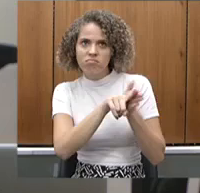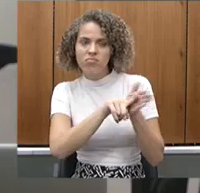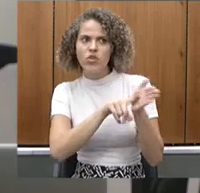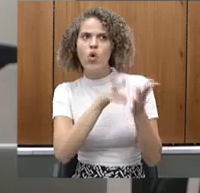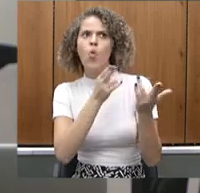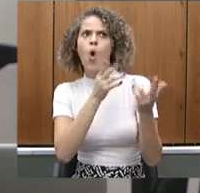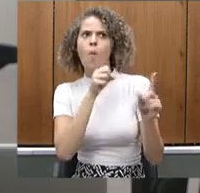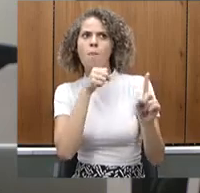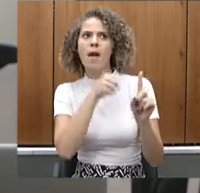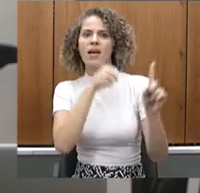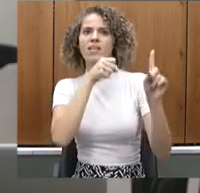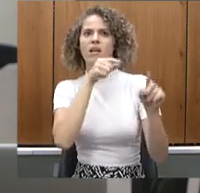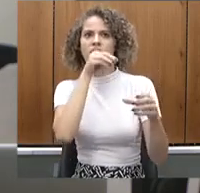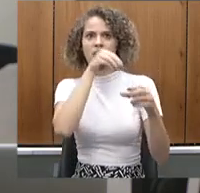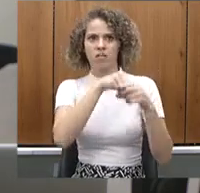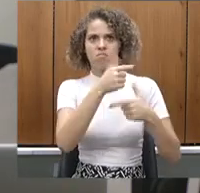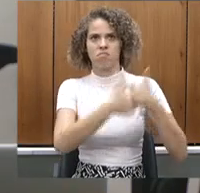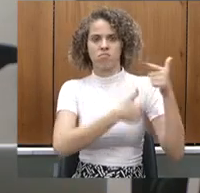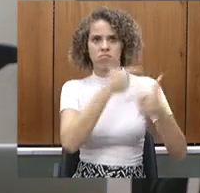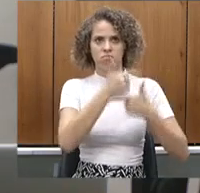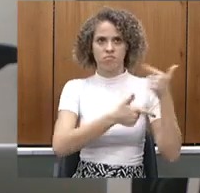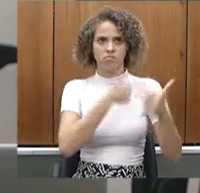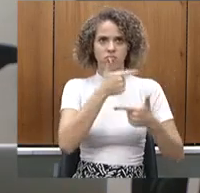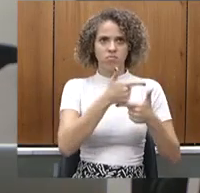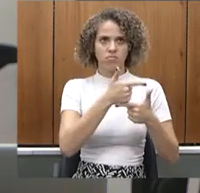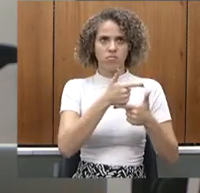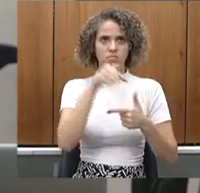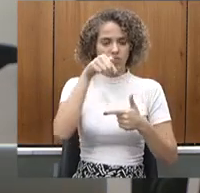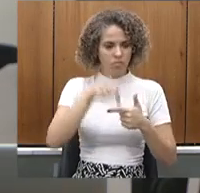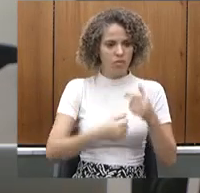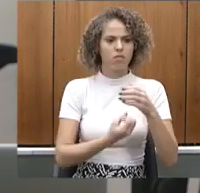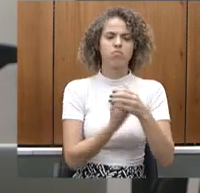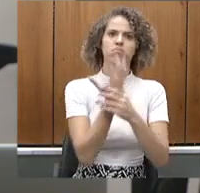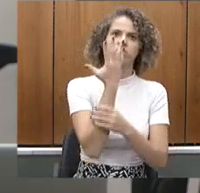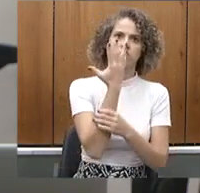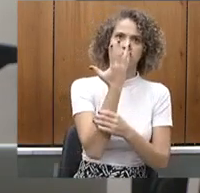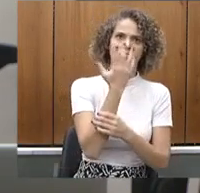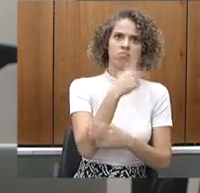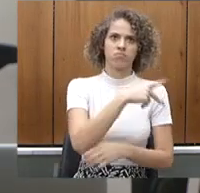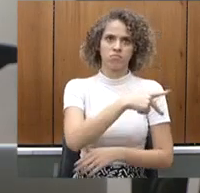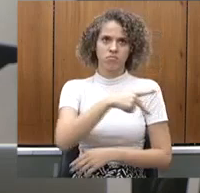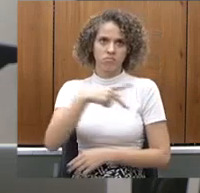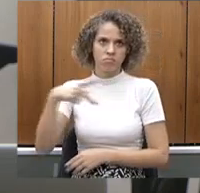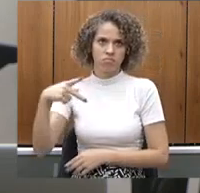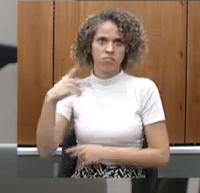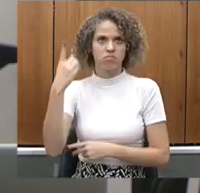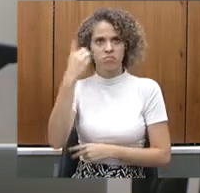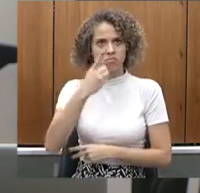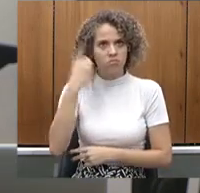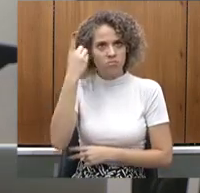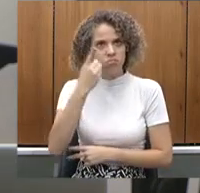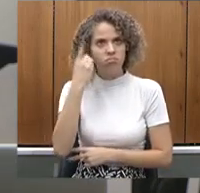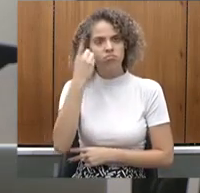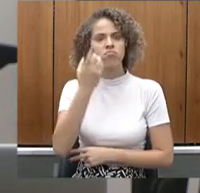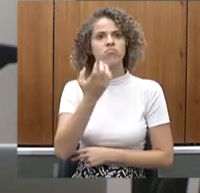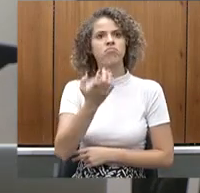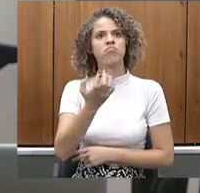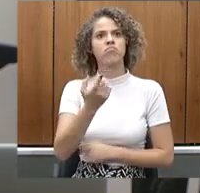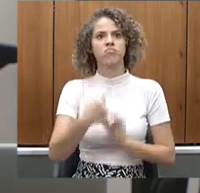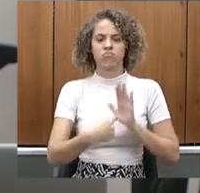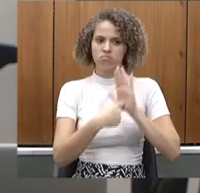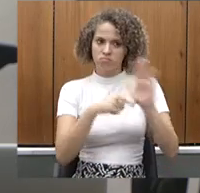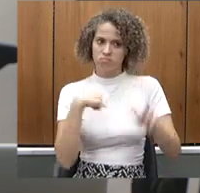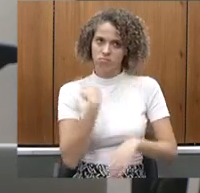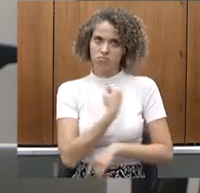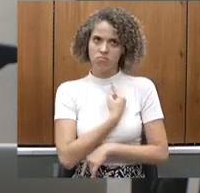trabalhos né um trabalho aqui inaugurado pelo nosso Presidente o deputado Agostinho patrusco referendado por todos